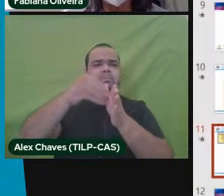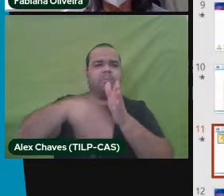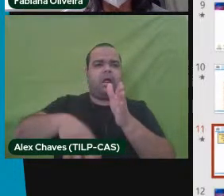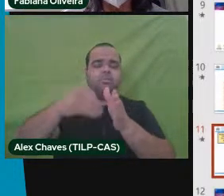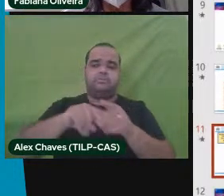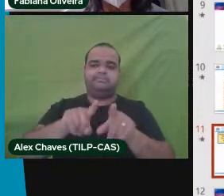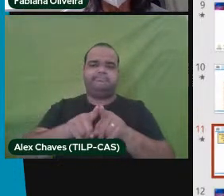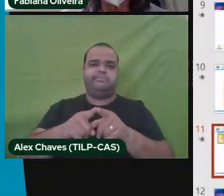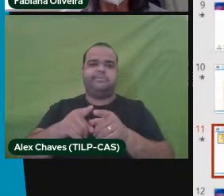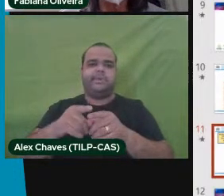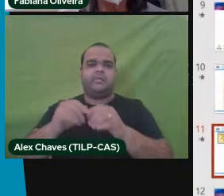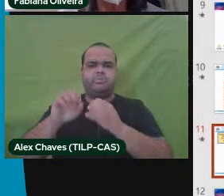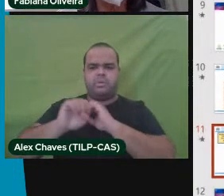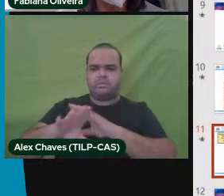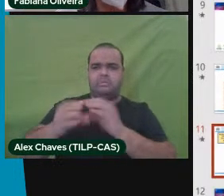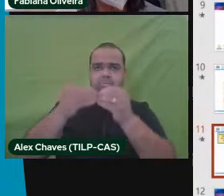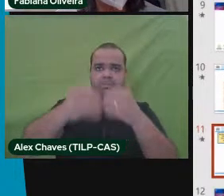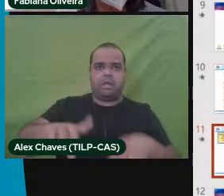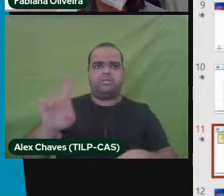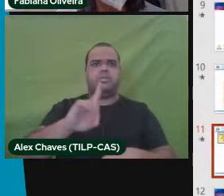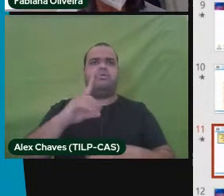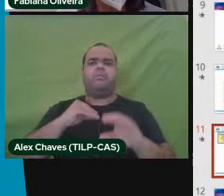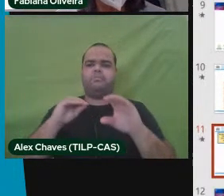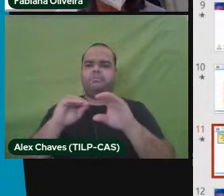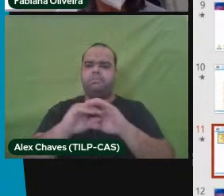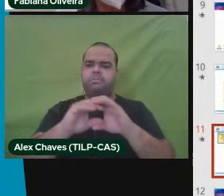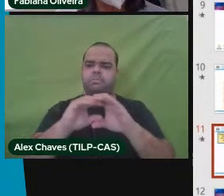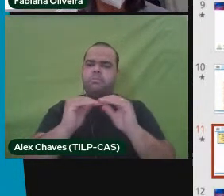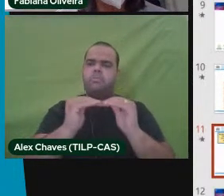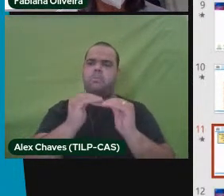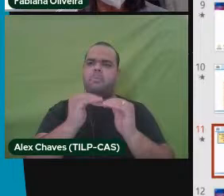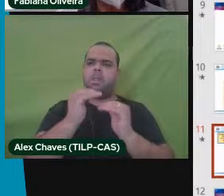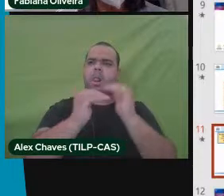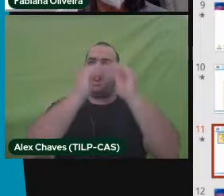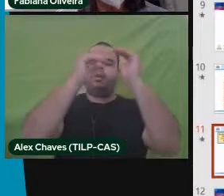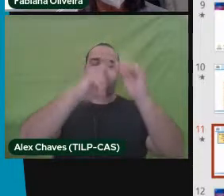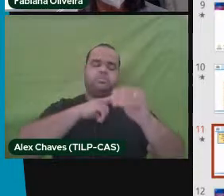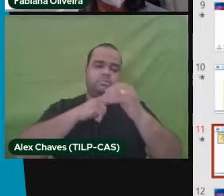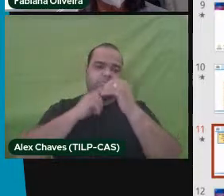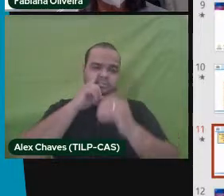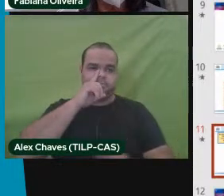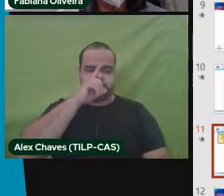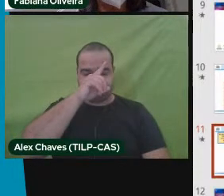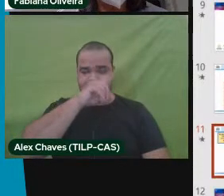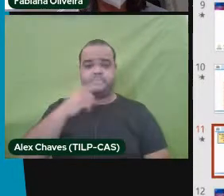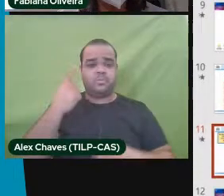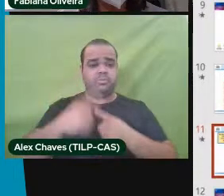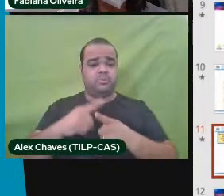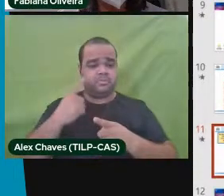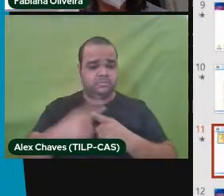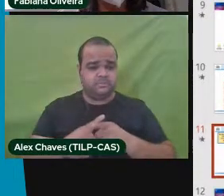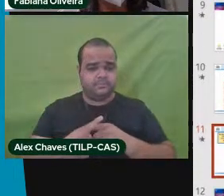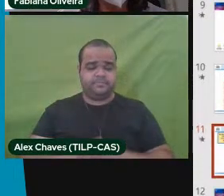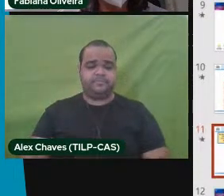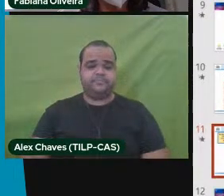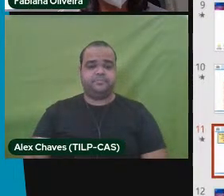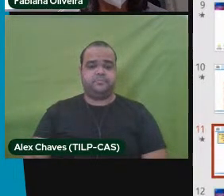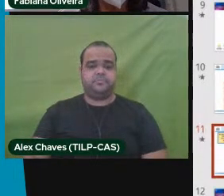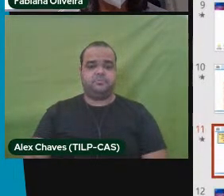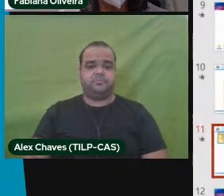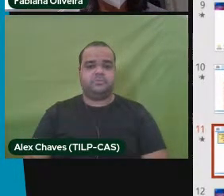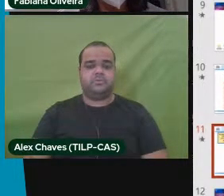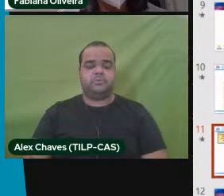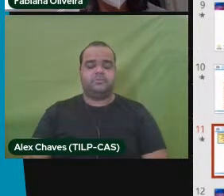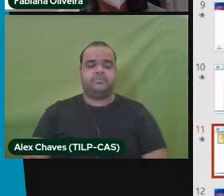não é gasto, a educação é investimento. Porque é muito mais, menos